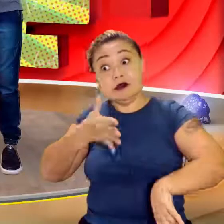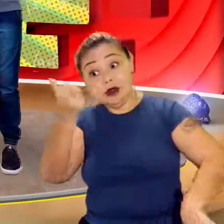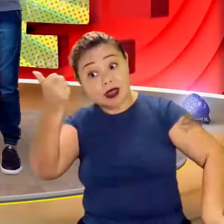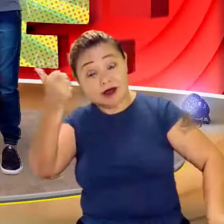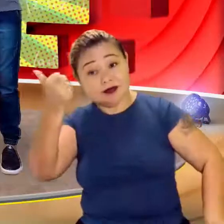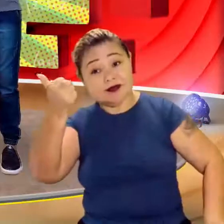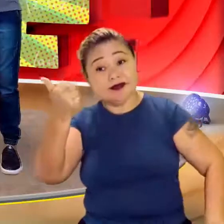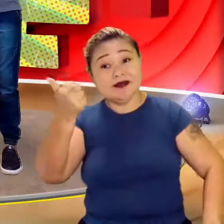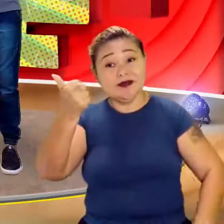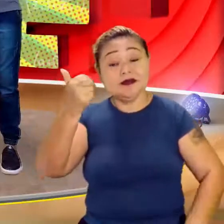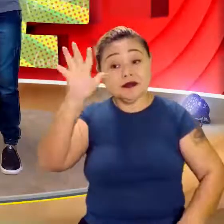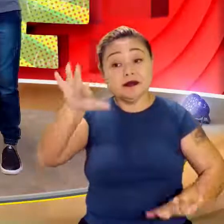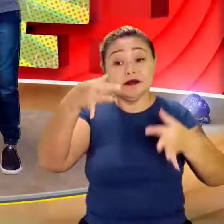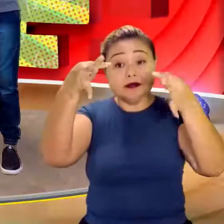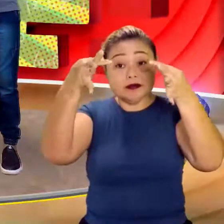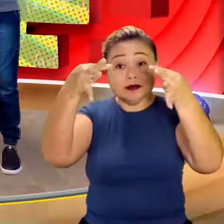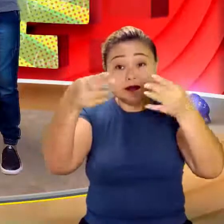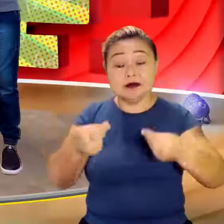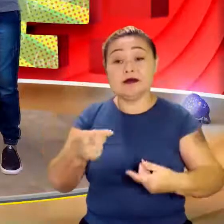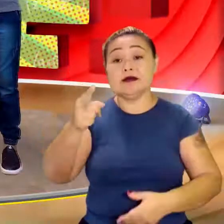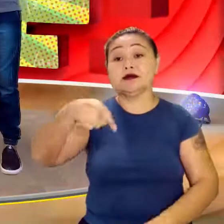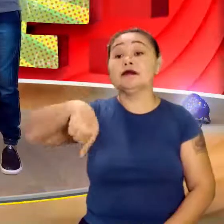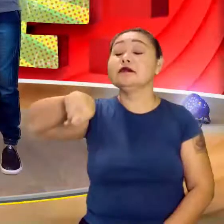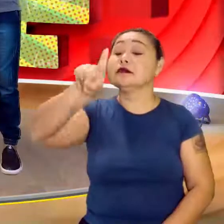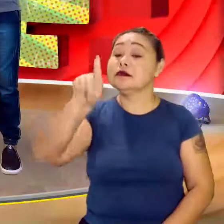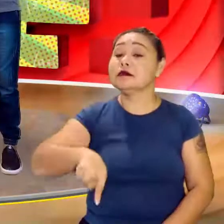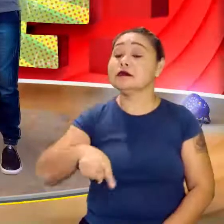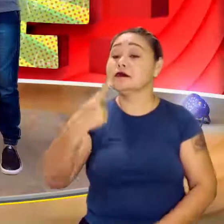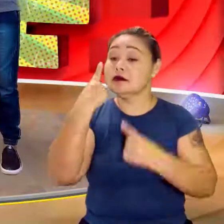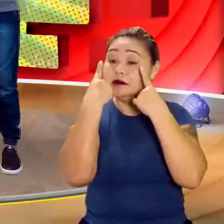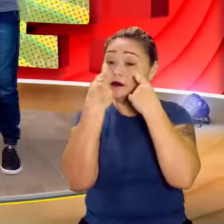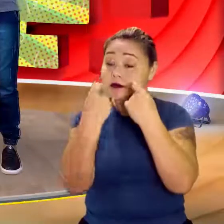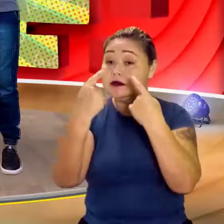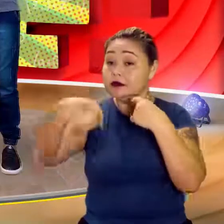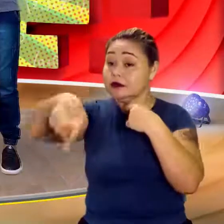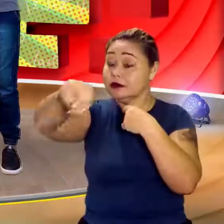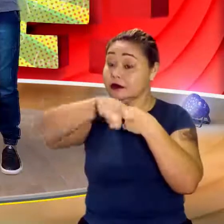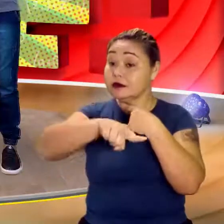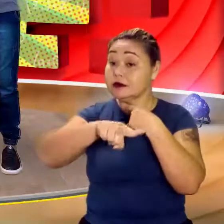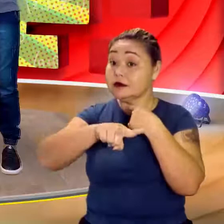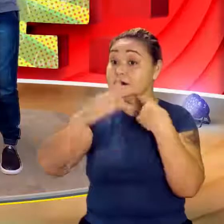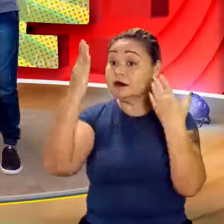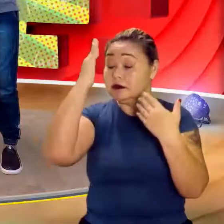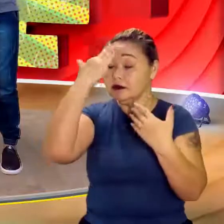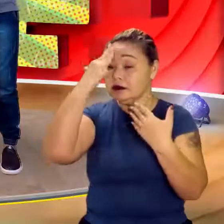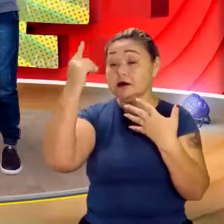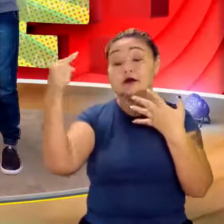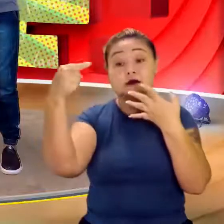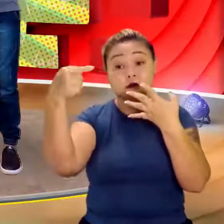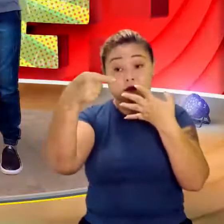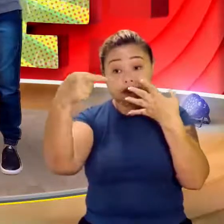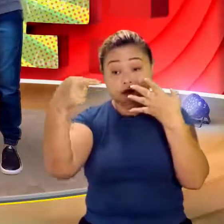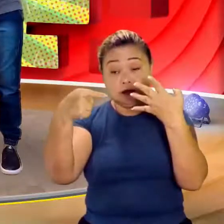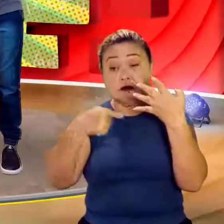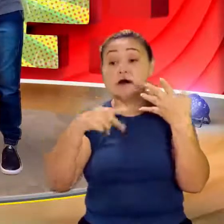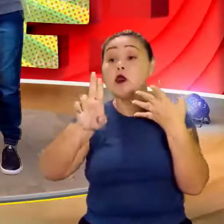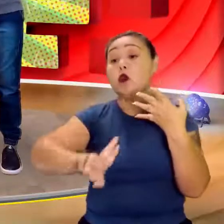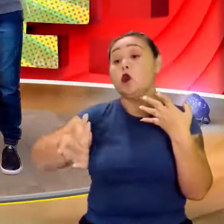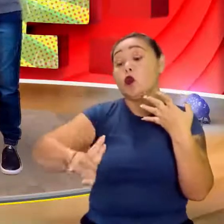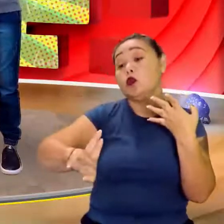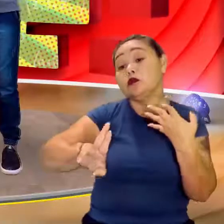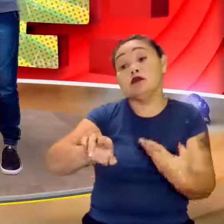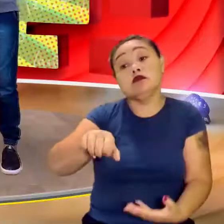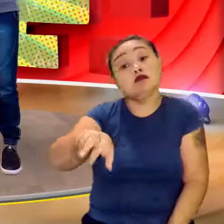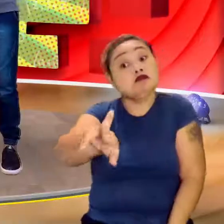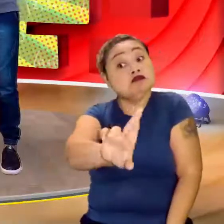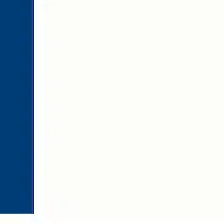lá. Mas um detalhe importante. É interessante que vocês entendam as propriedades. Usar, você usa